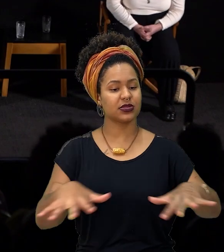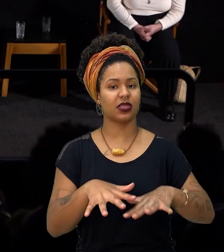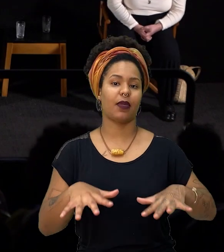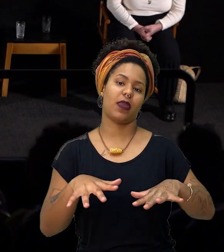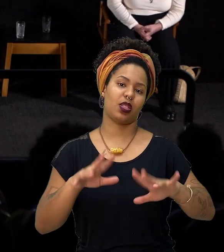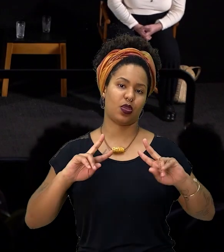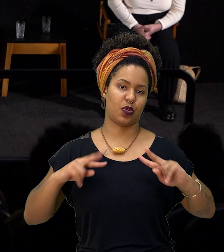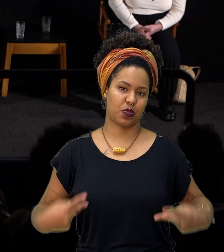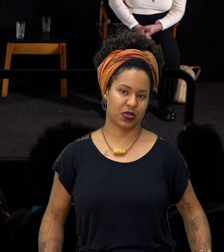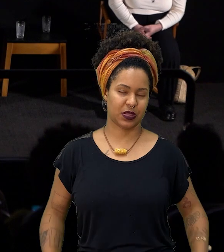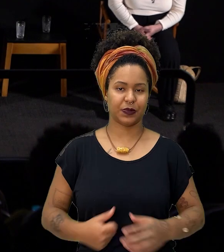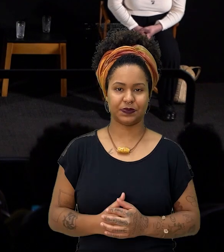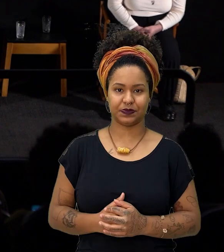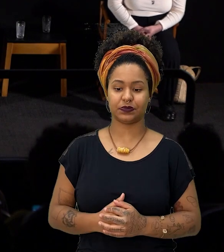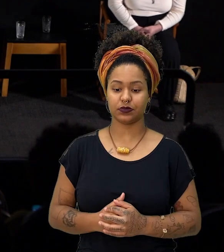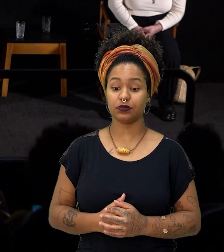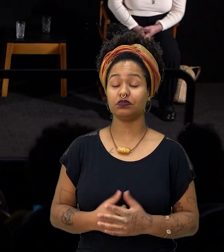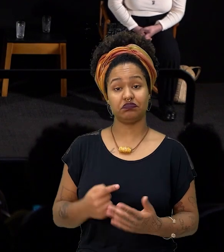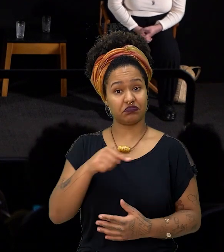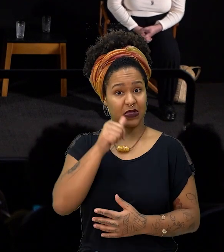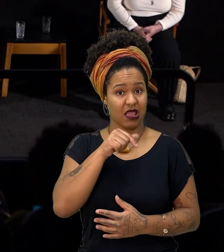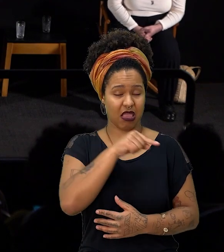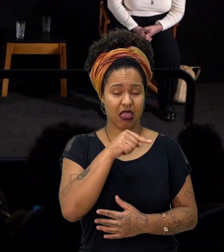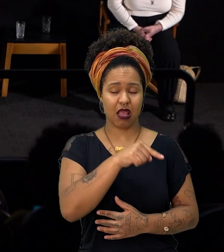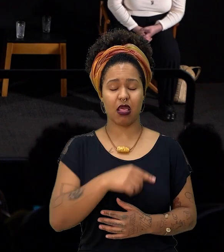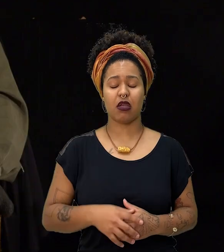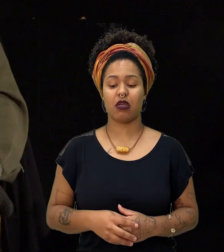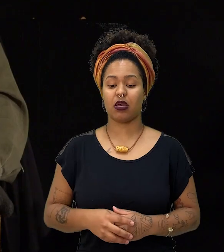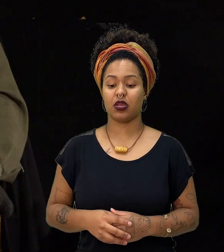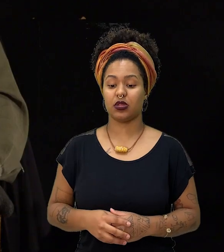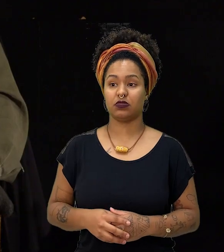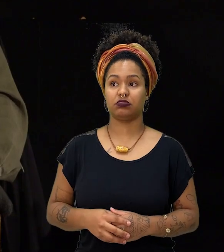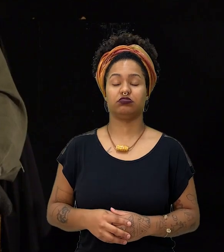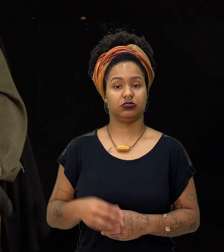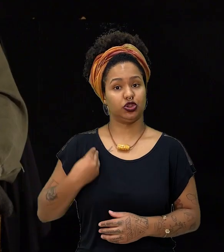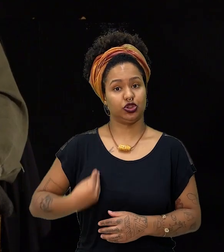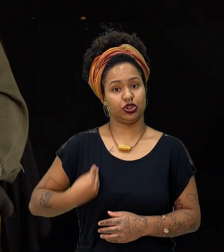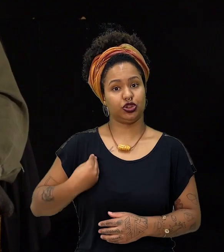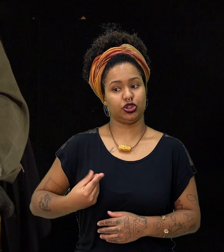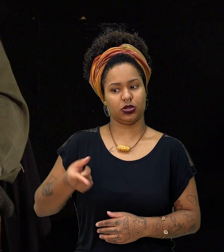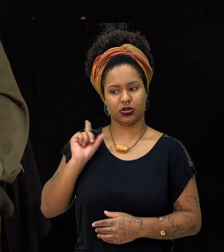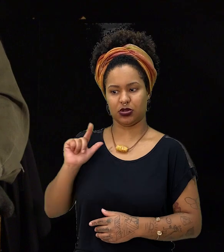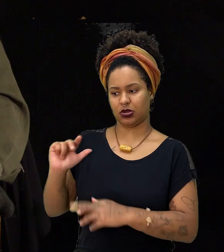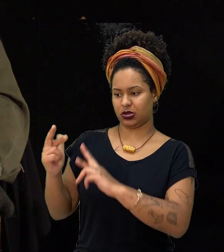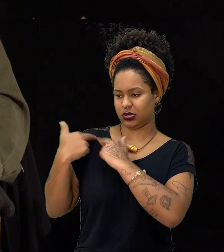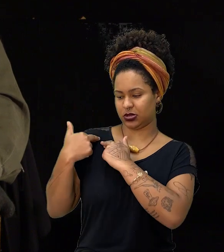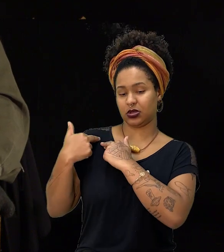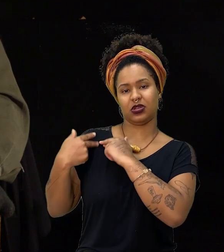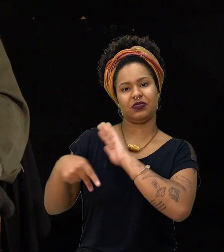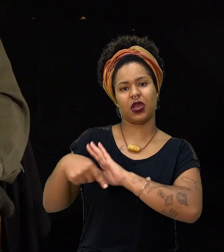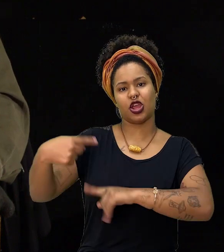E ela estava, à frente, né, da